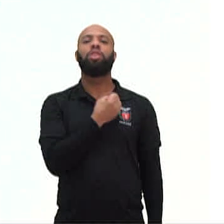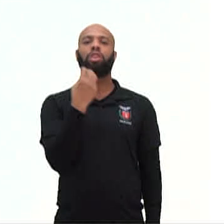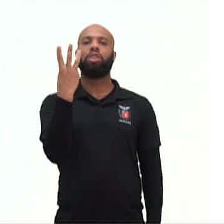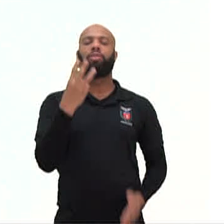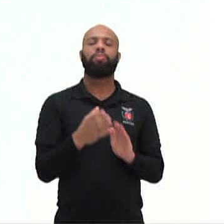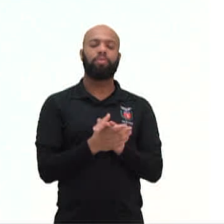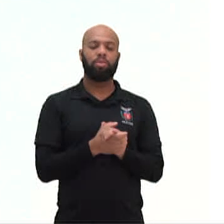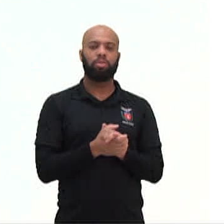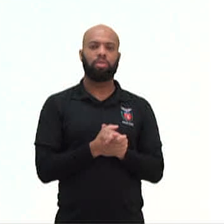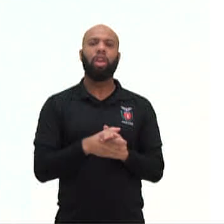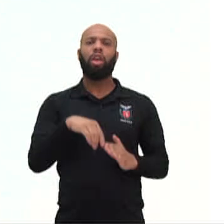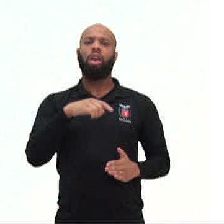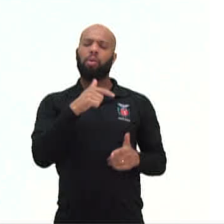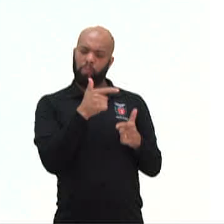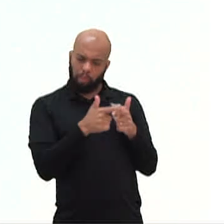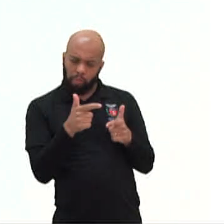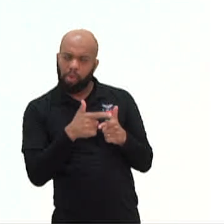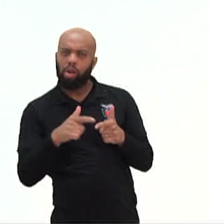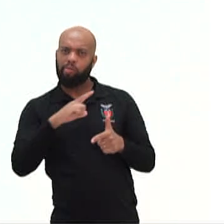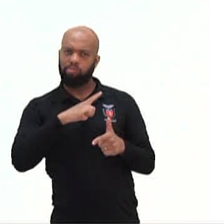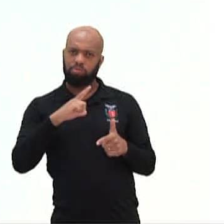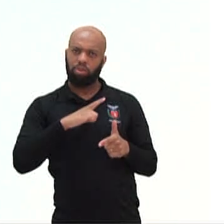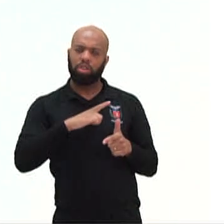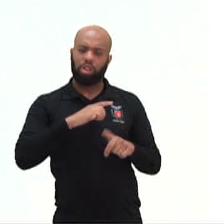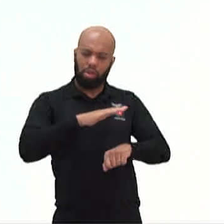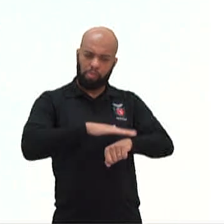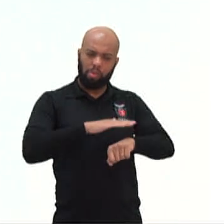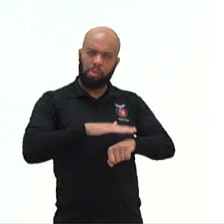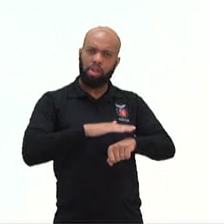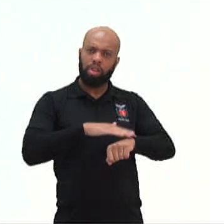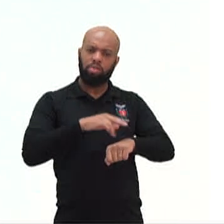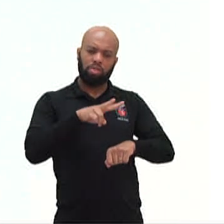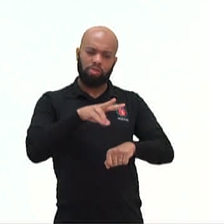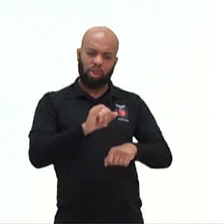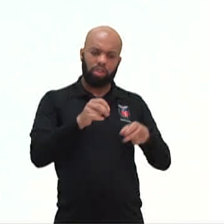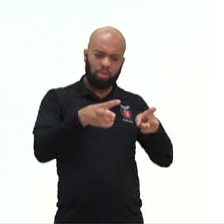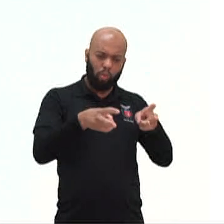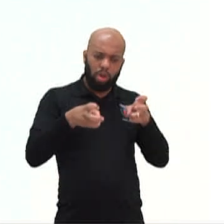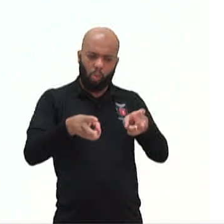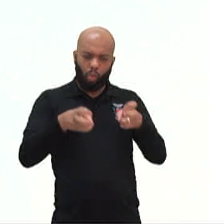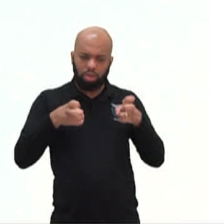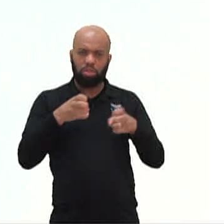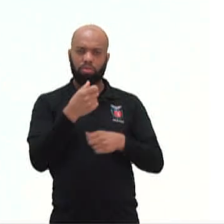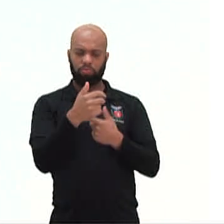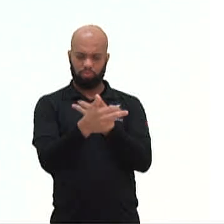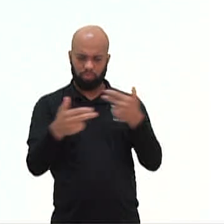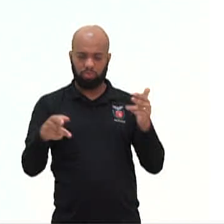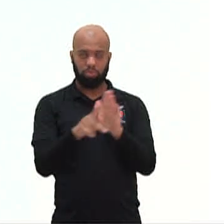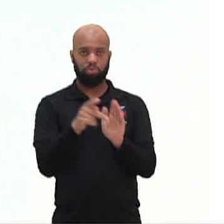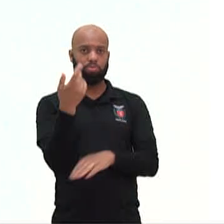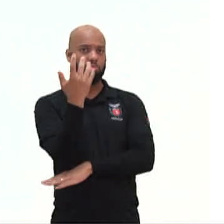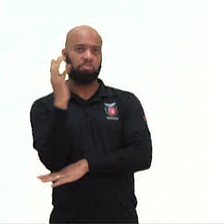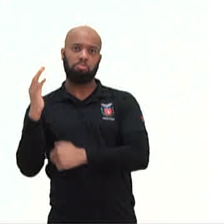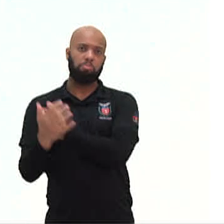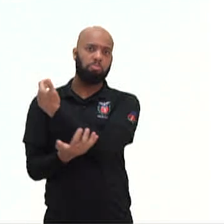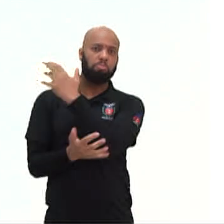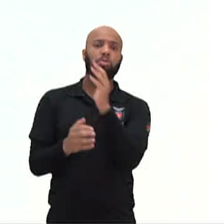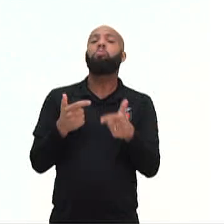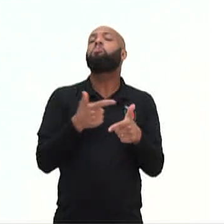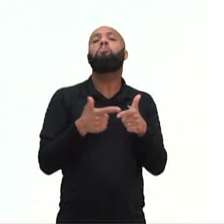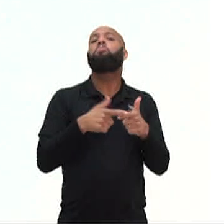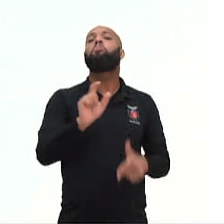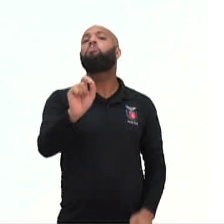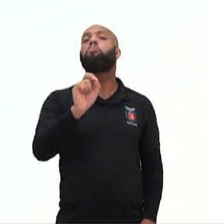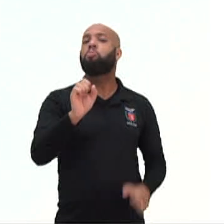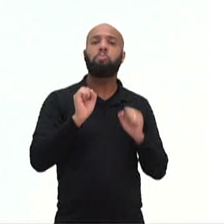os problemas enfrentados na utilização dos recursos naturais? Então, como eles são recursos que estão